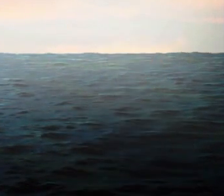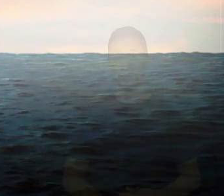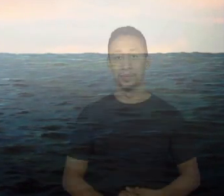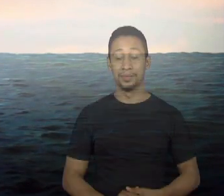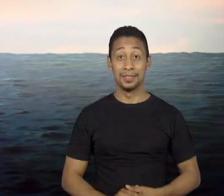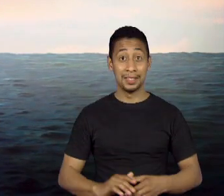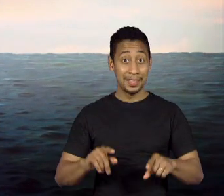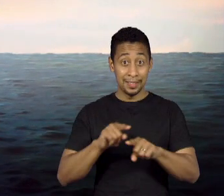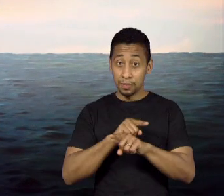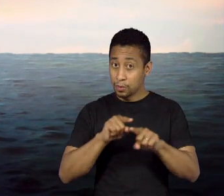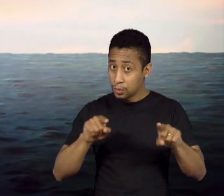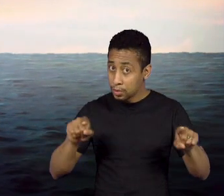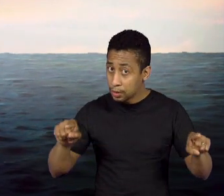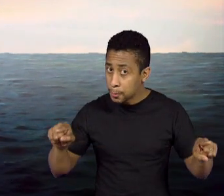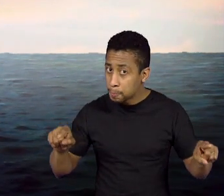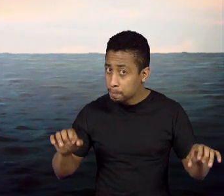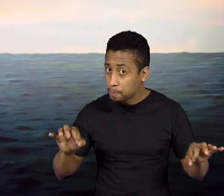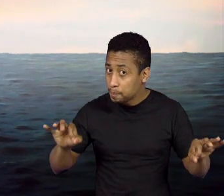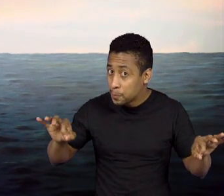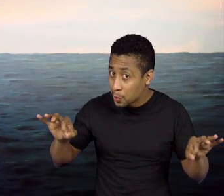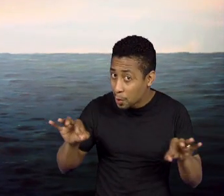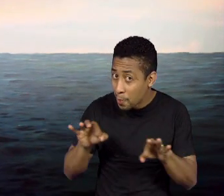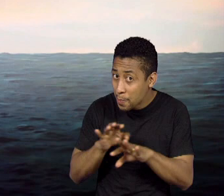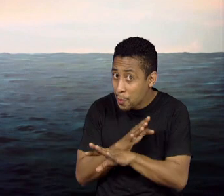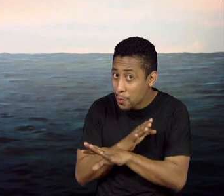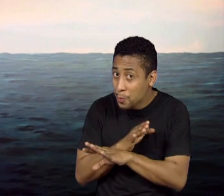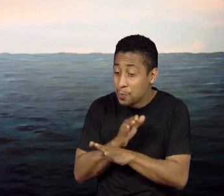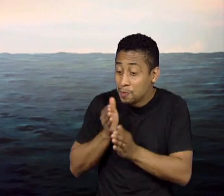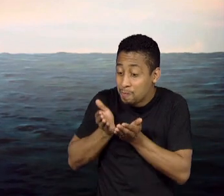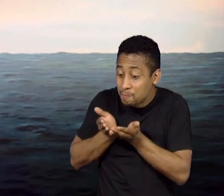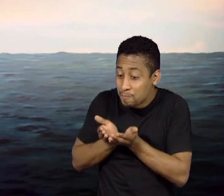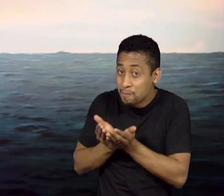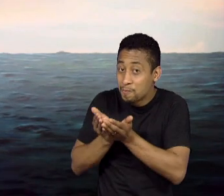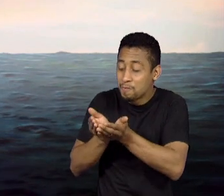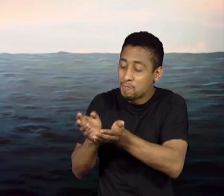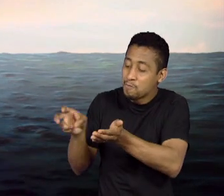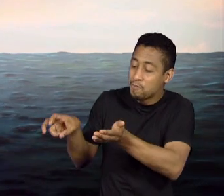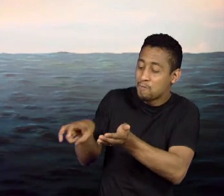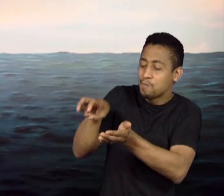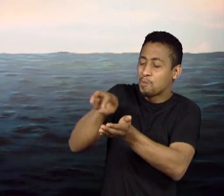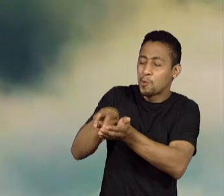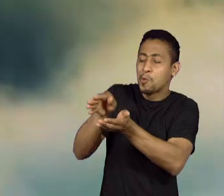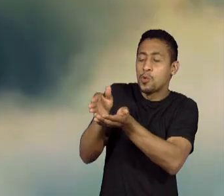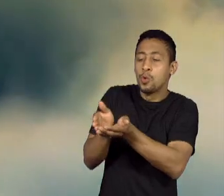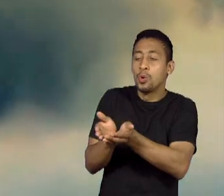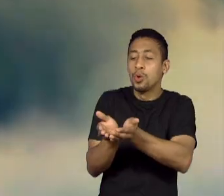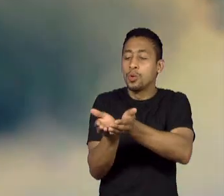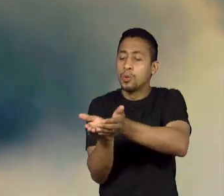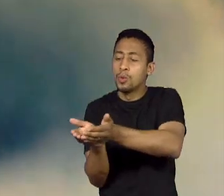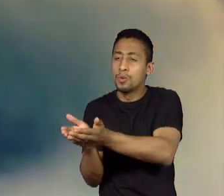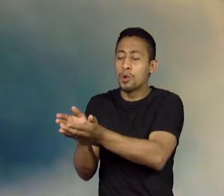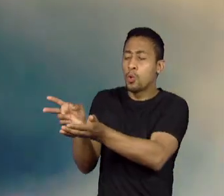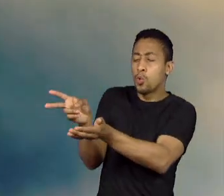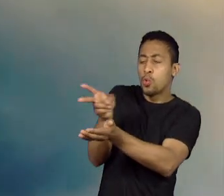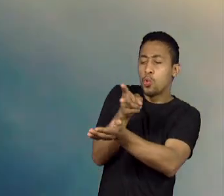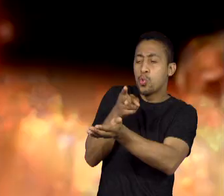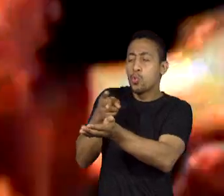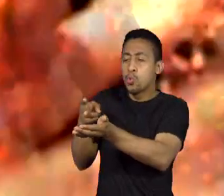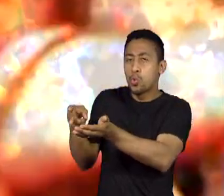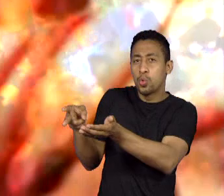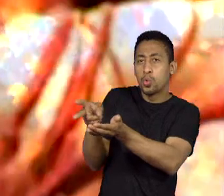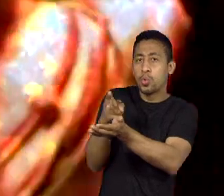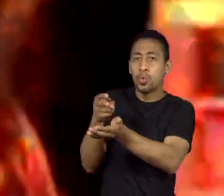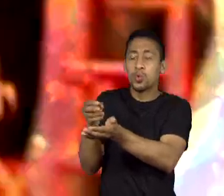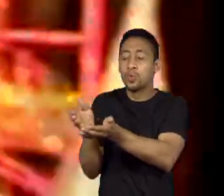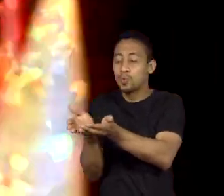Você está preparado para navegar em um barquinho ao sabor do vento? Voar,